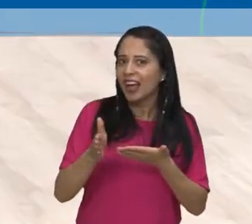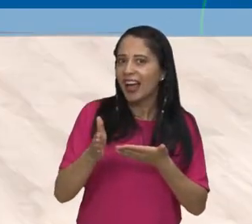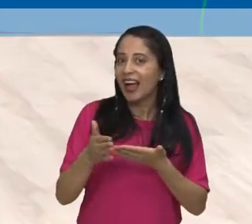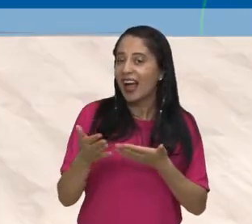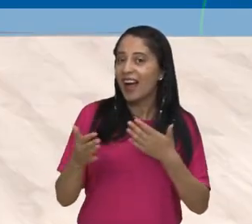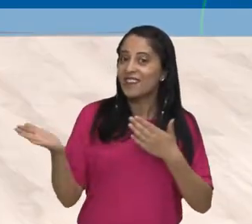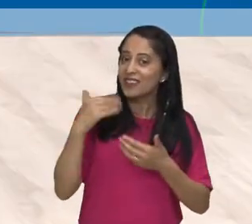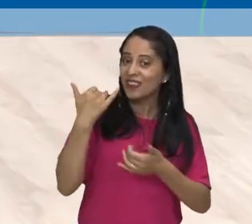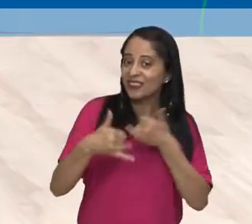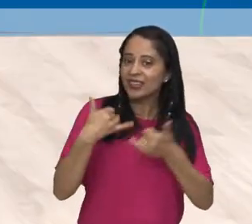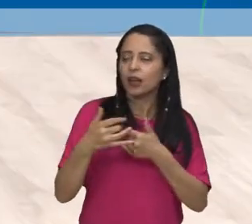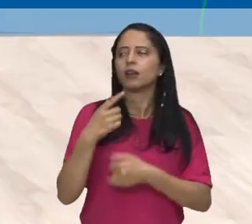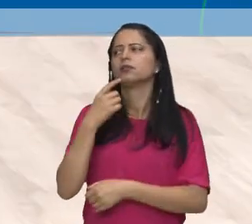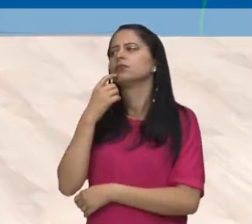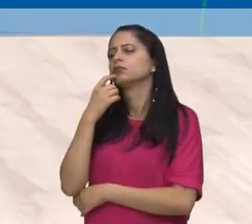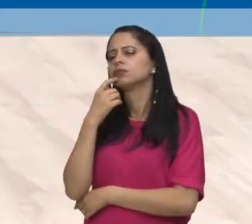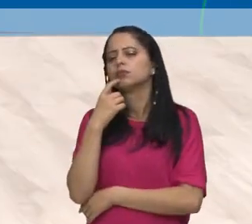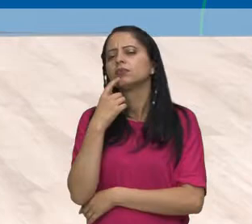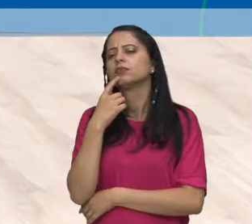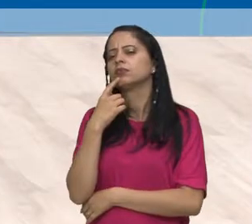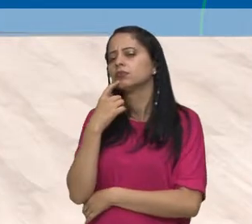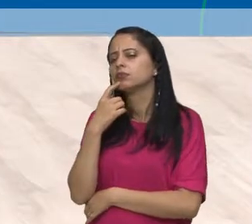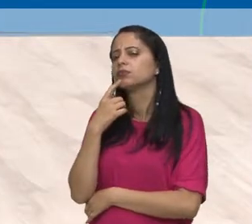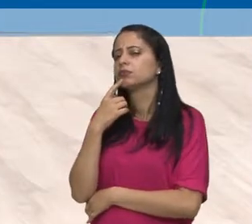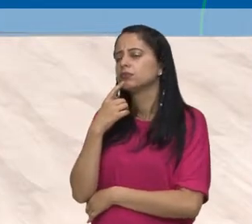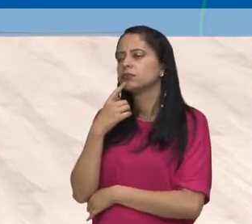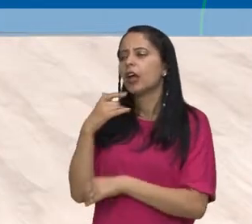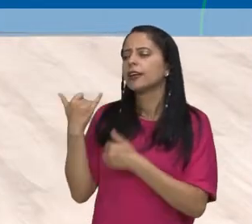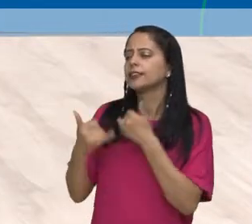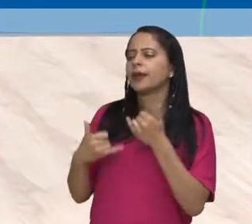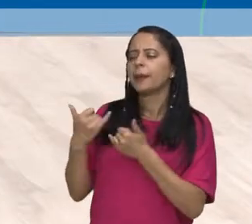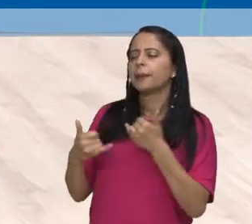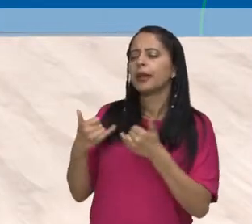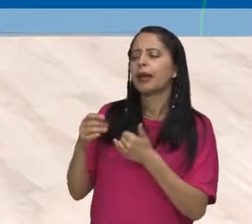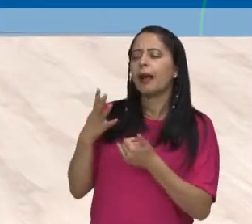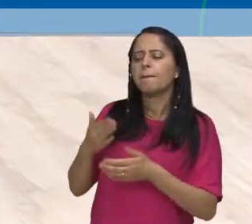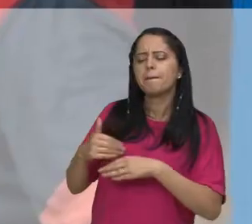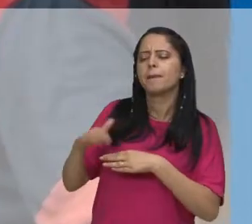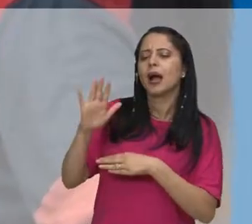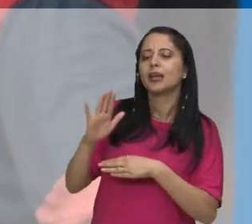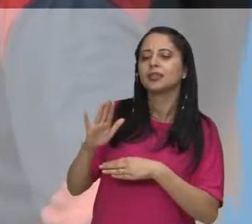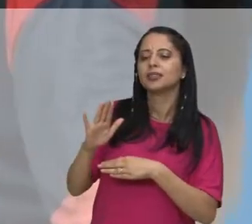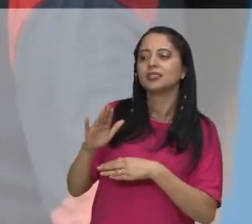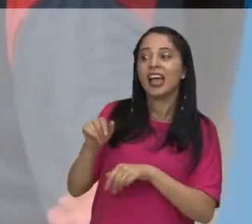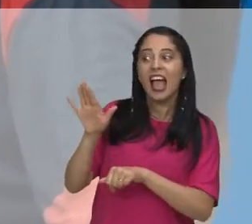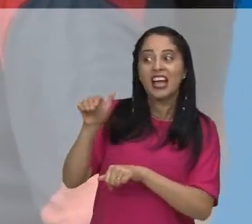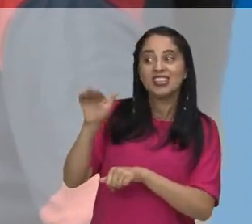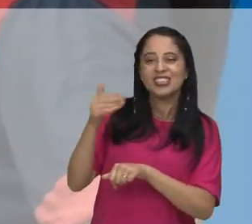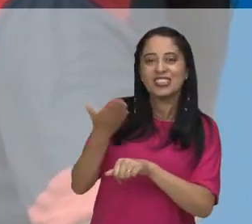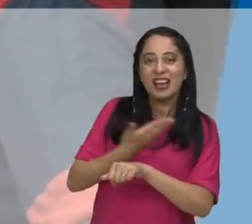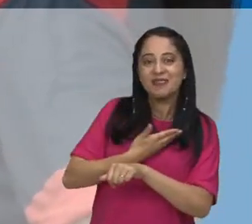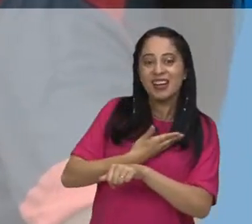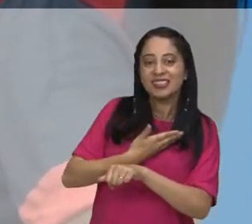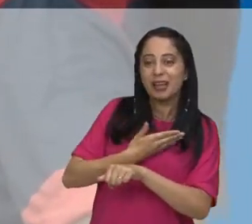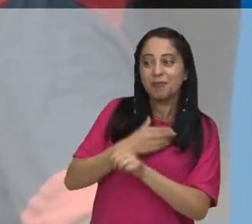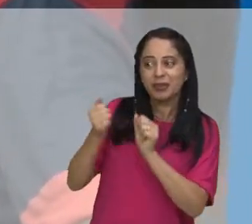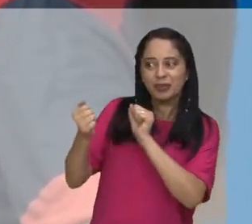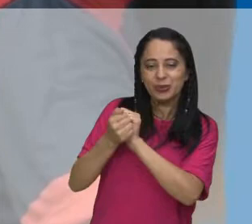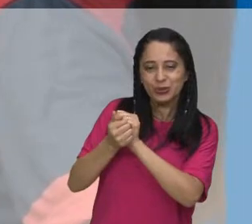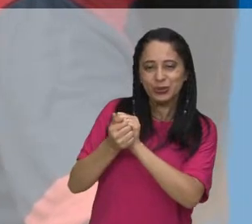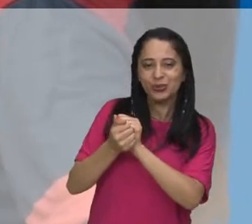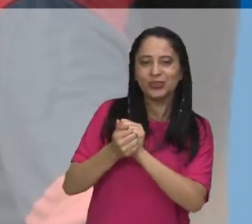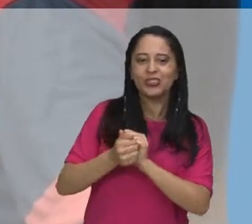brincar. Mas eu acho que dá pra gente brincar de uma forma mais divertida, não dá? Como? chamar nossos amigos para brincar. O que você